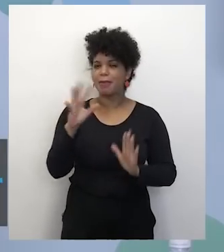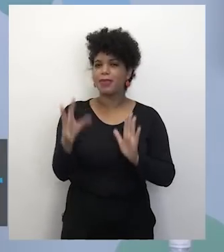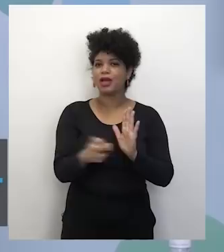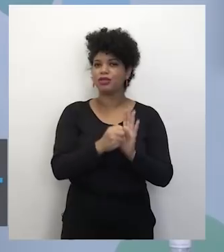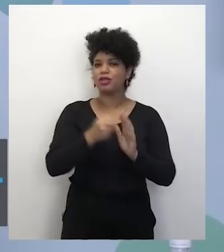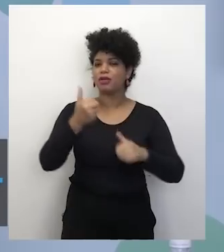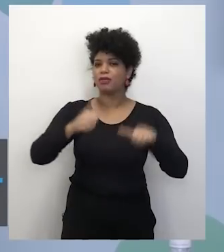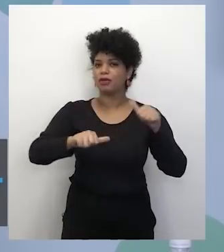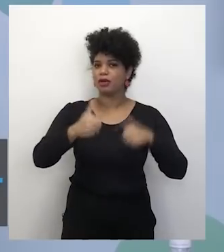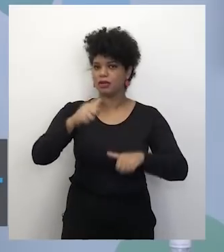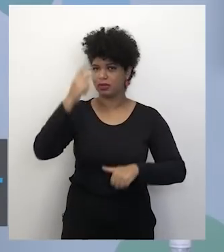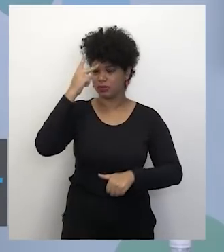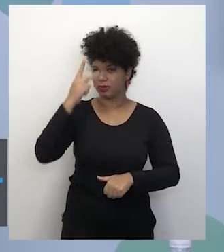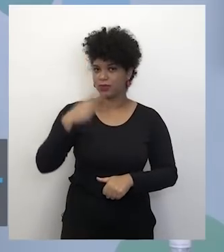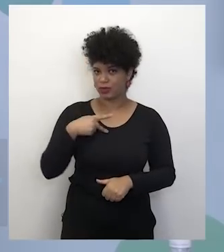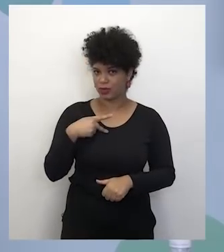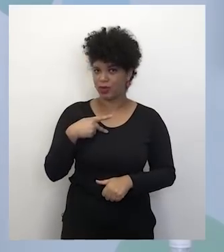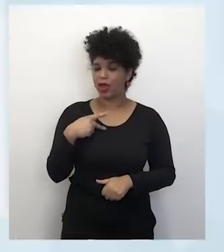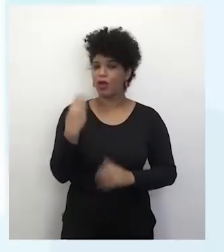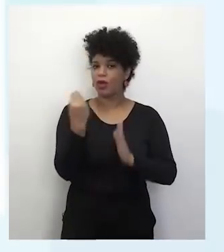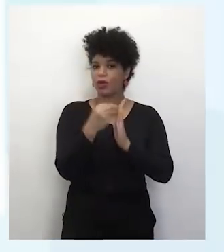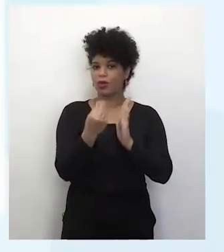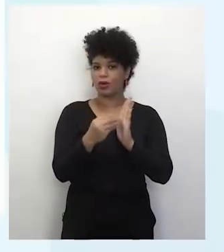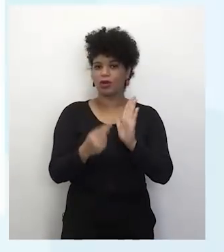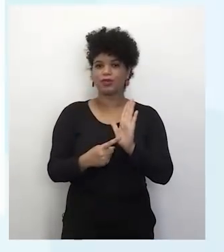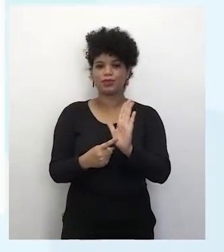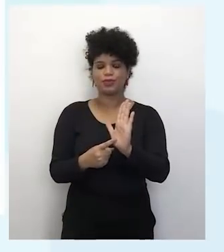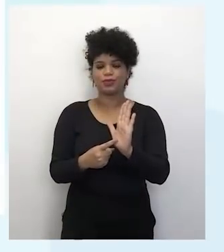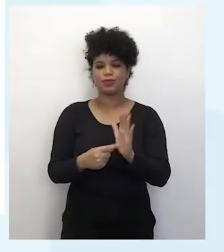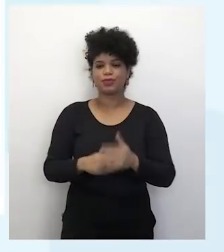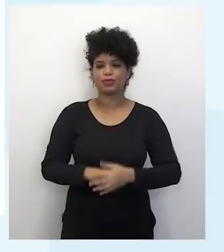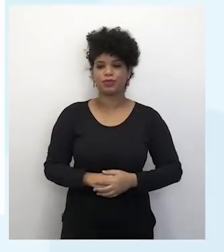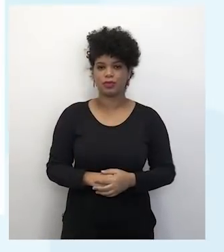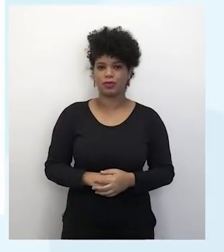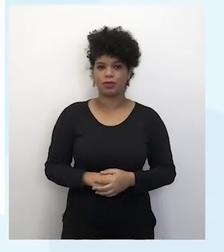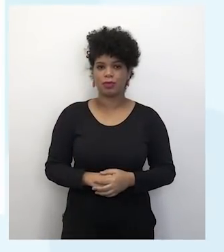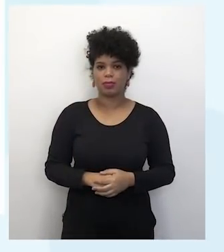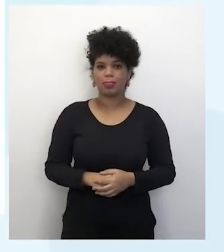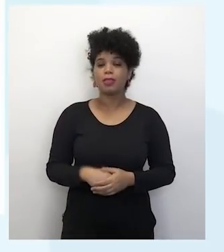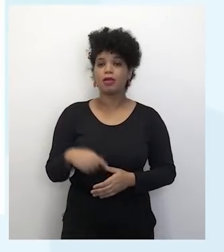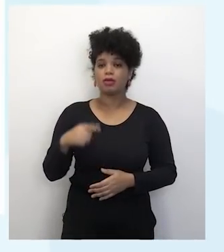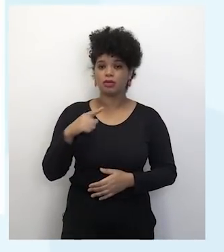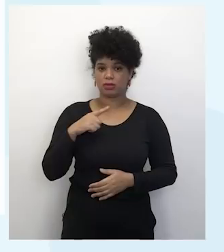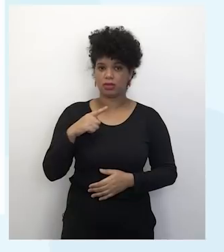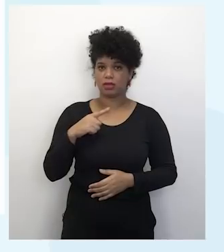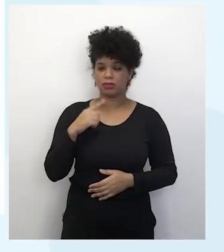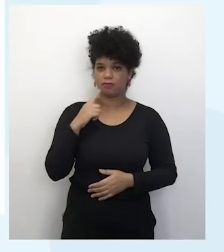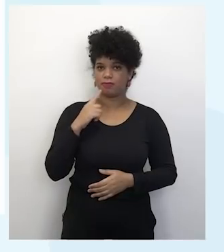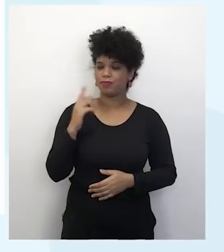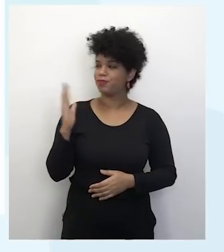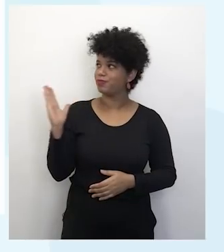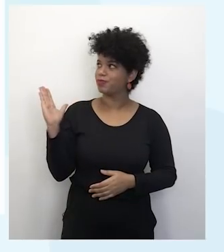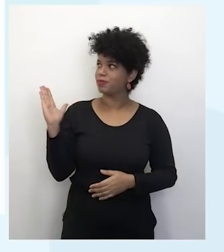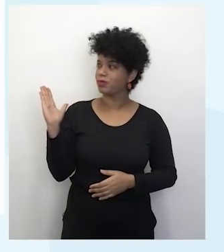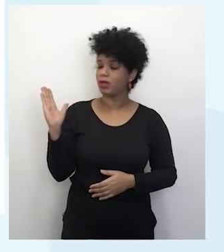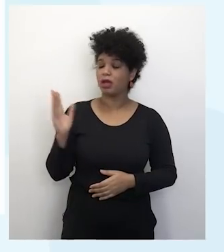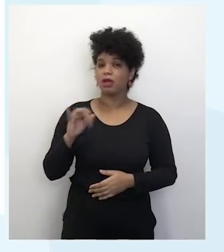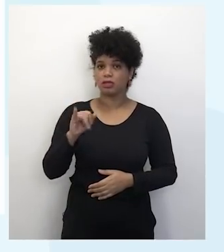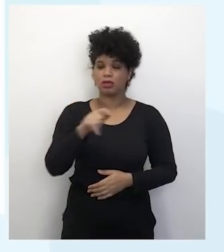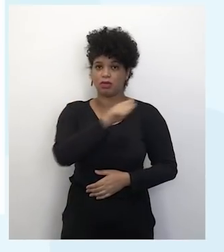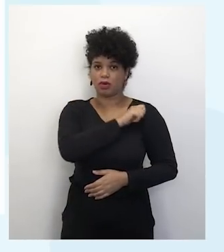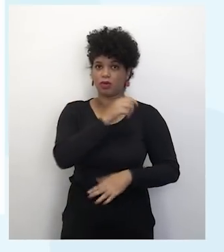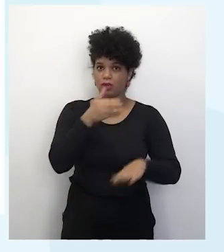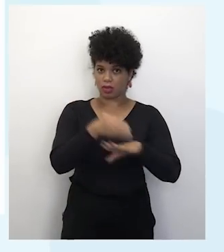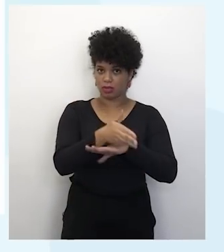rubricas, eu vou pedir para colocar na tela. Isso é o que vai aparecer quando o aluno acessar. A gente